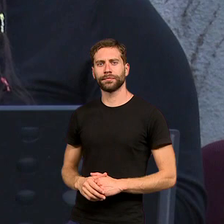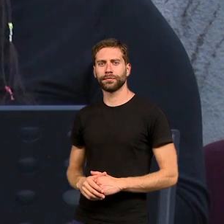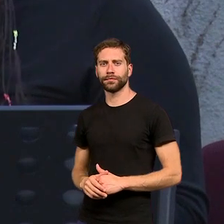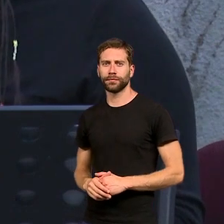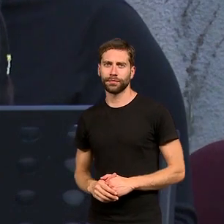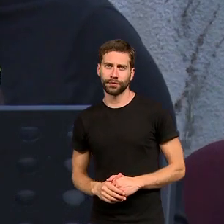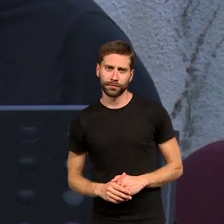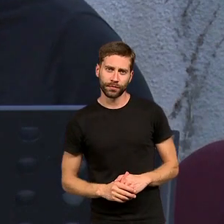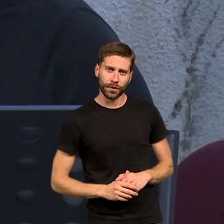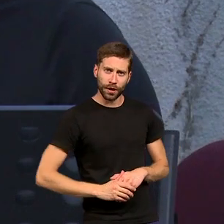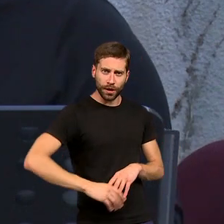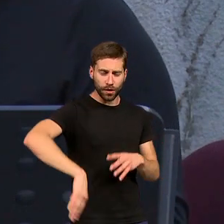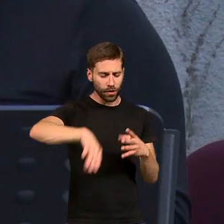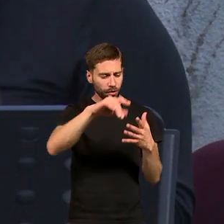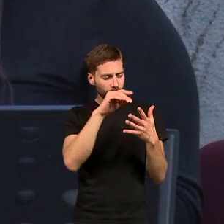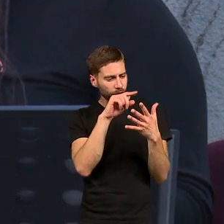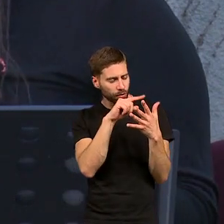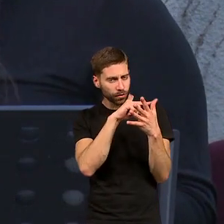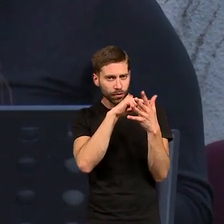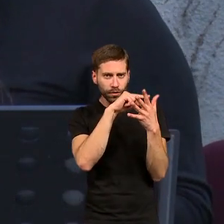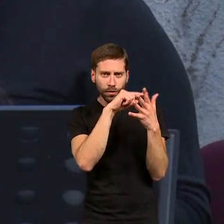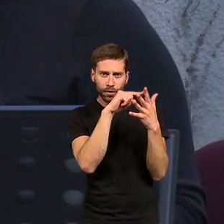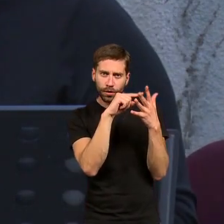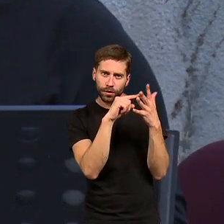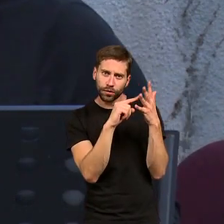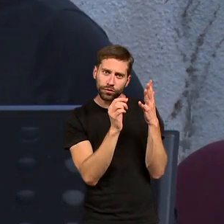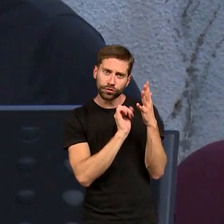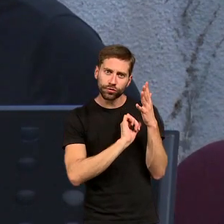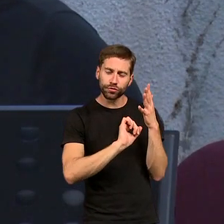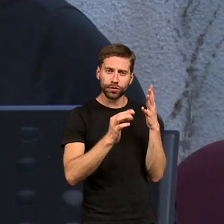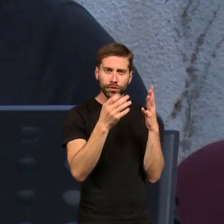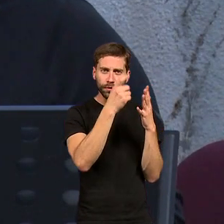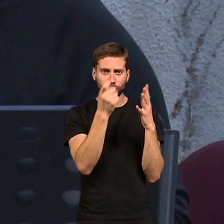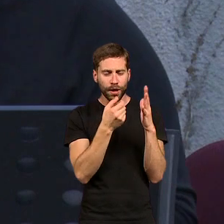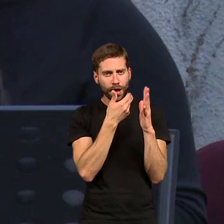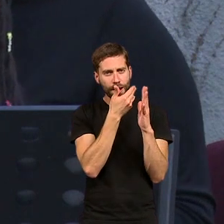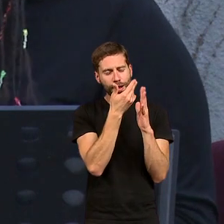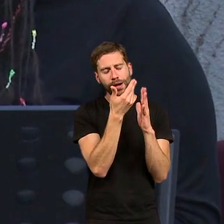ademais em seus dedos que se vuelven.